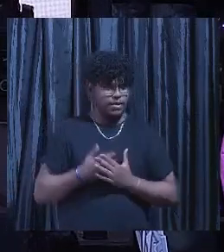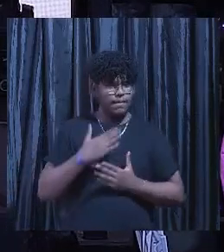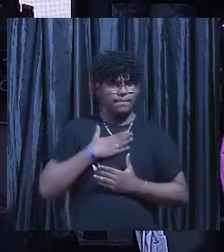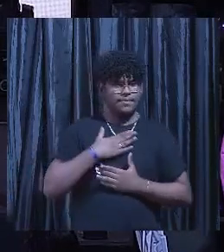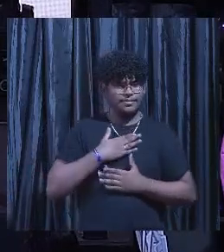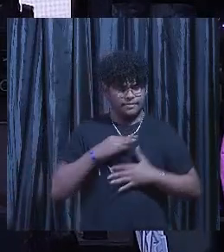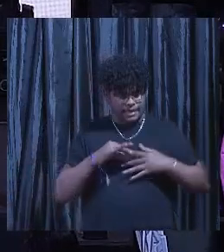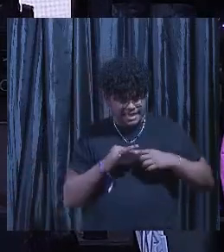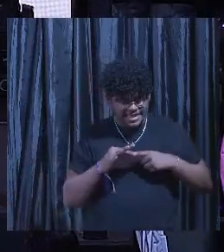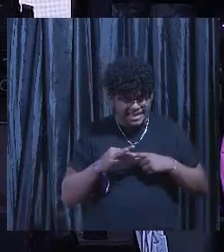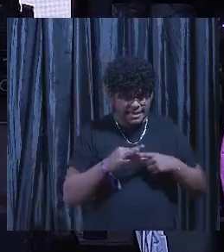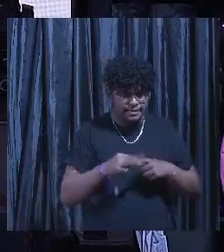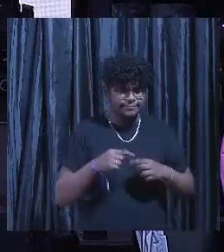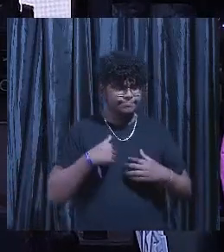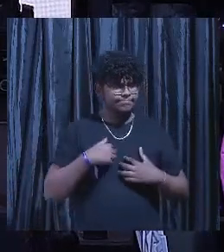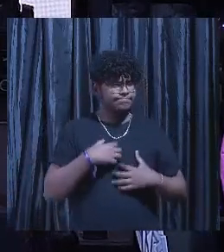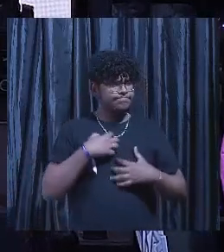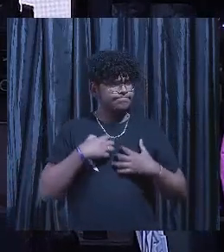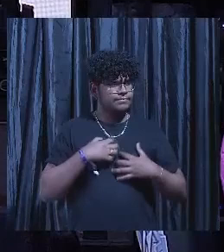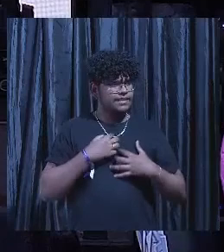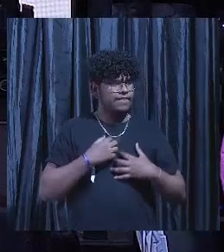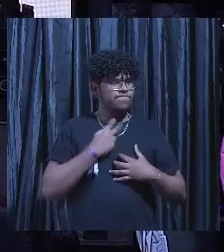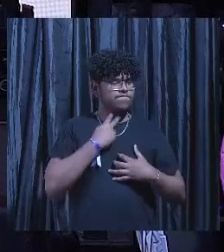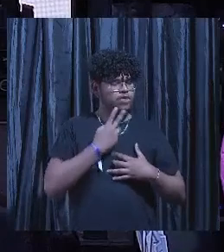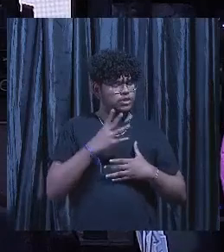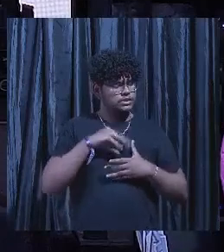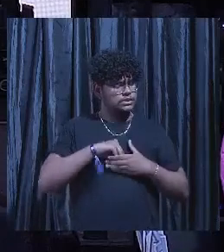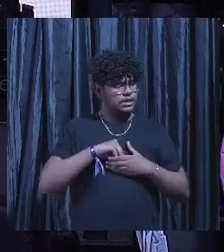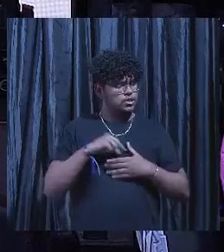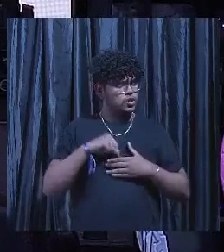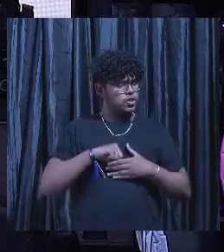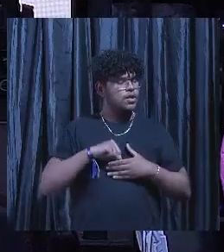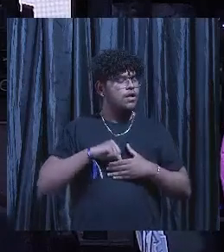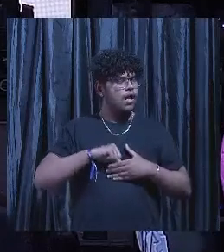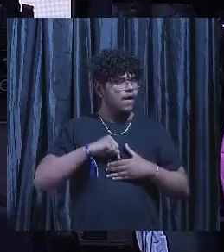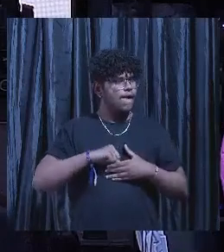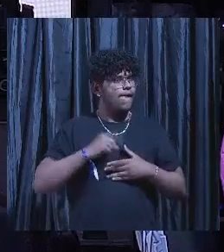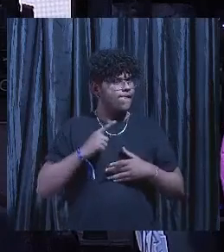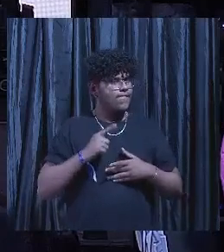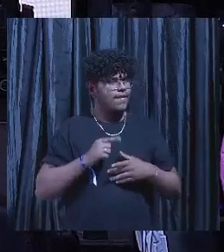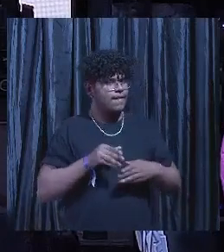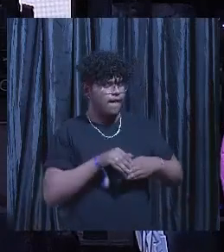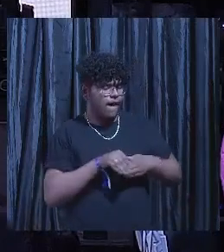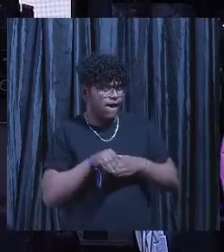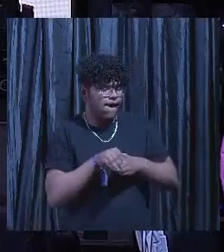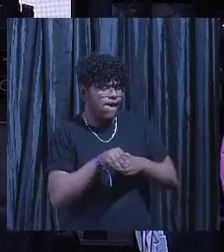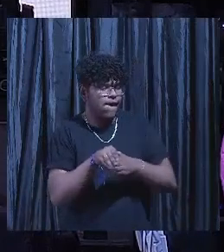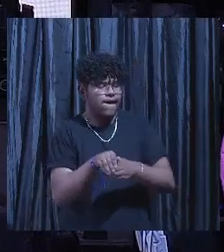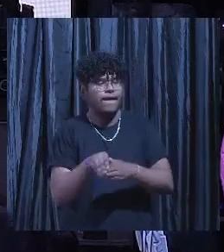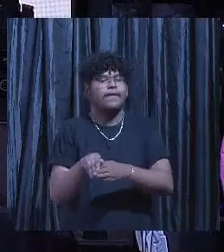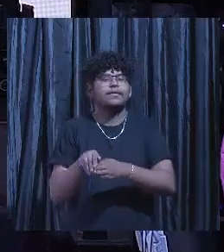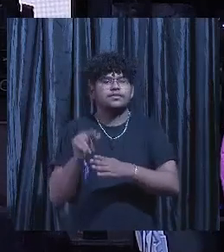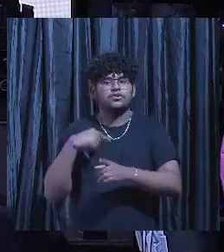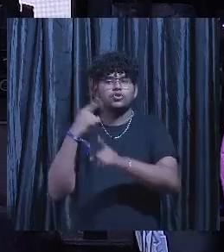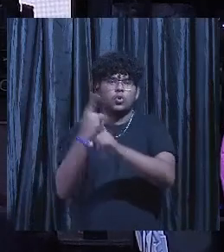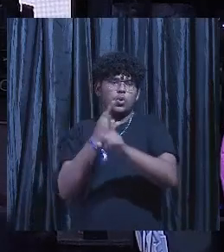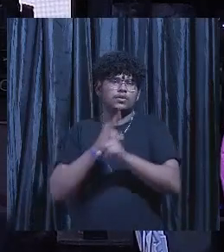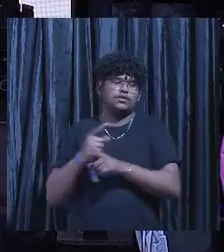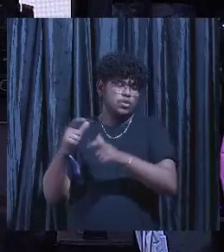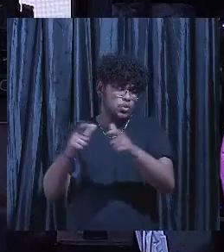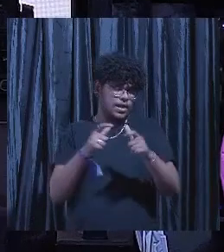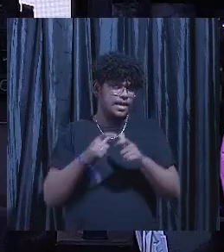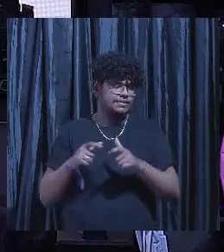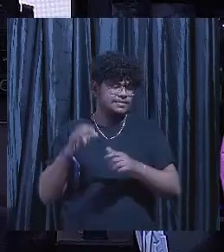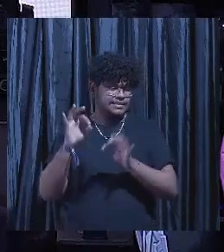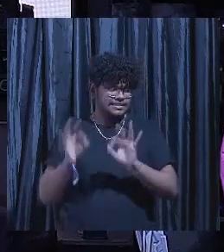guiava para ir para o lugar certo e encontrar as pessoas certas. E aí, no meio de tudo isso, eu